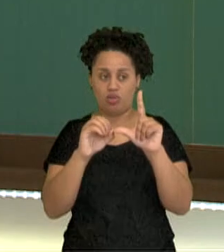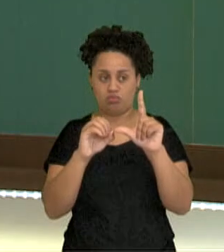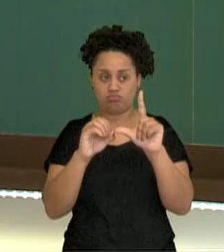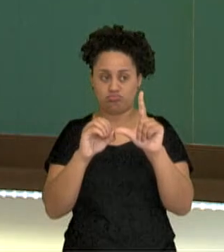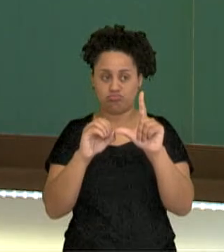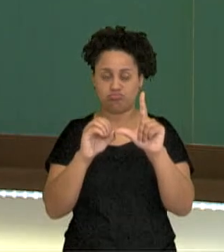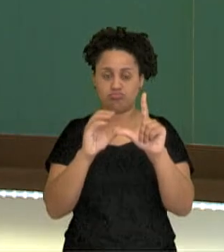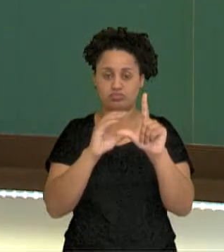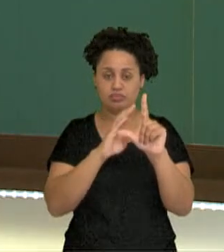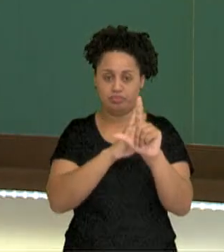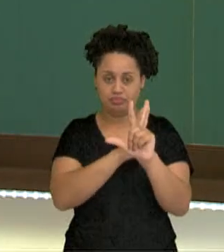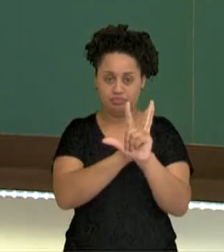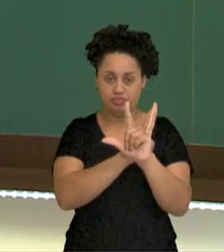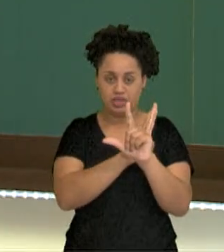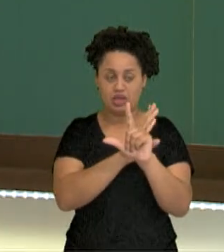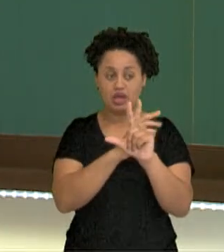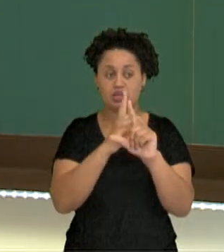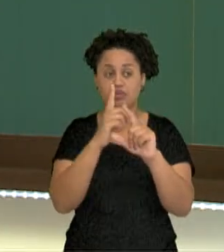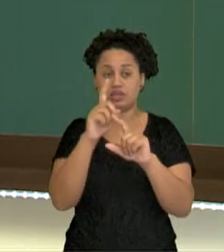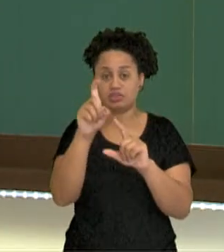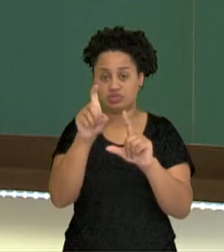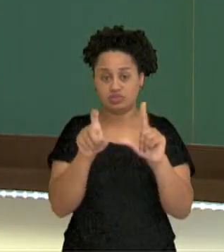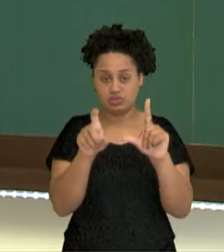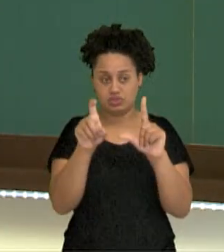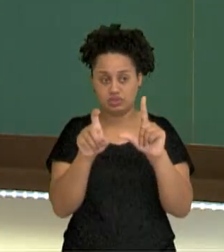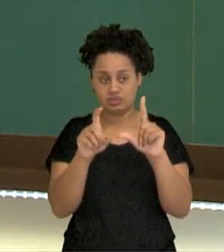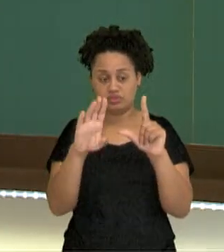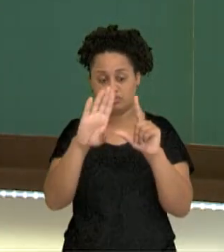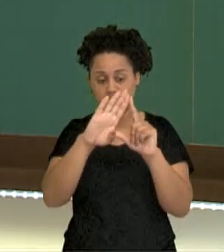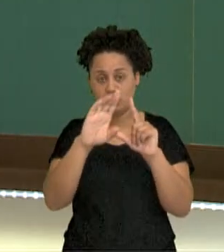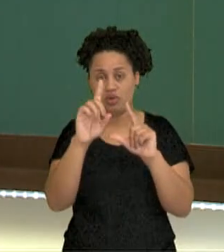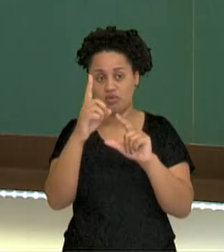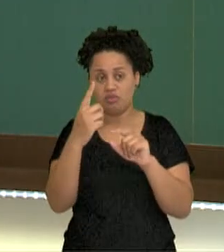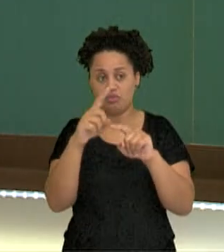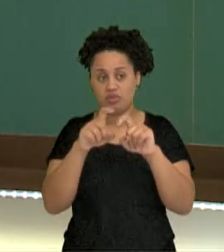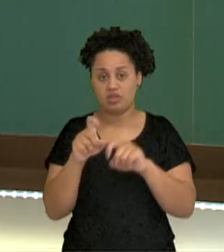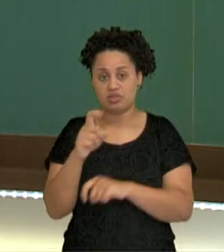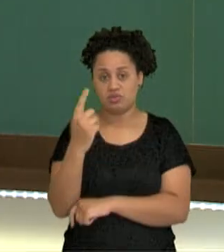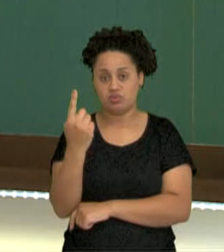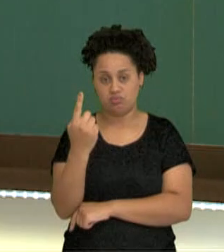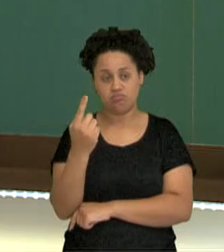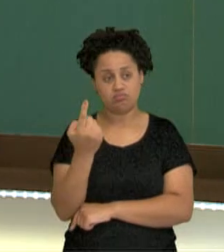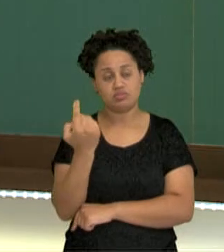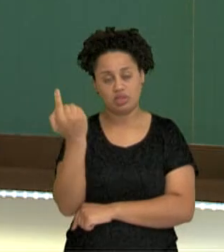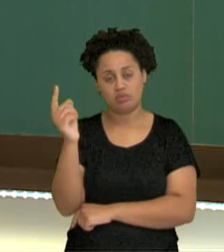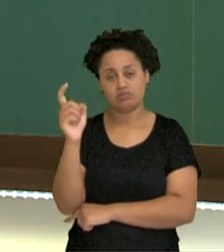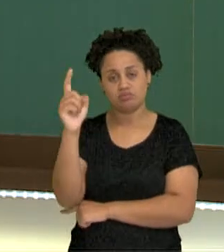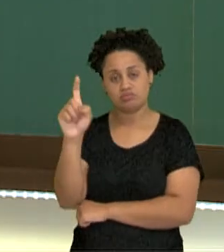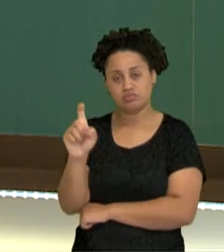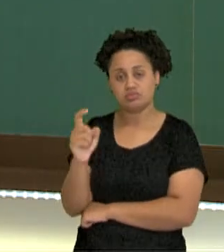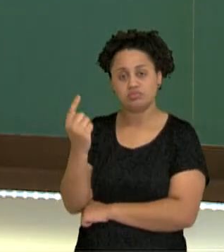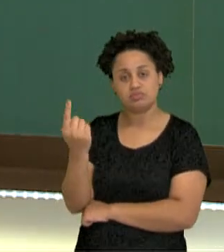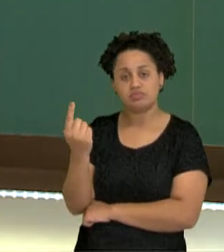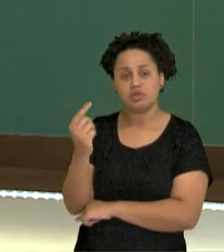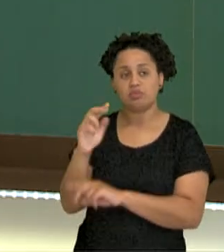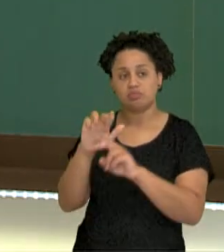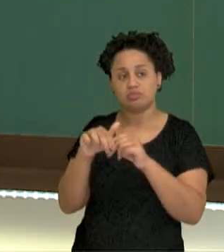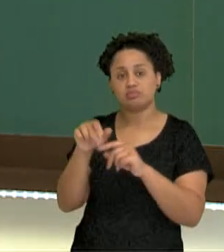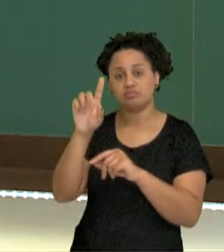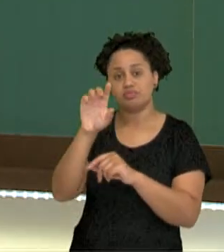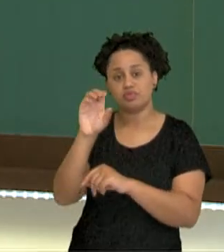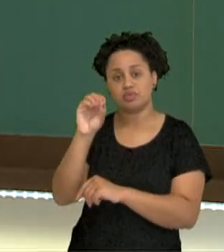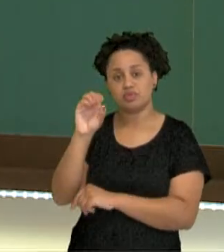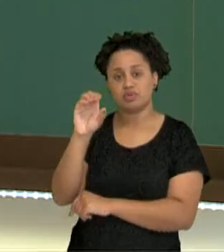x. X dividido pela hipotenusa, que é 1. X dividido por 1 é o próprio x, por isso está ali, cosseno de alfa é